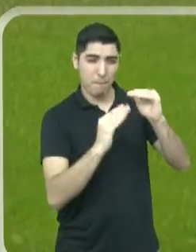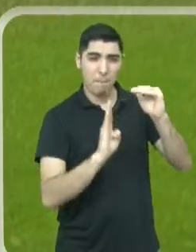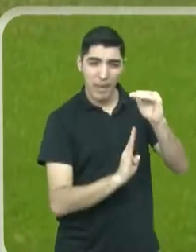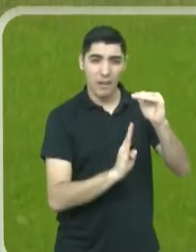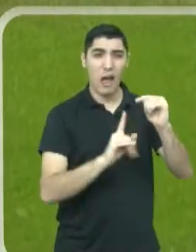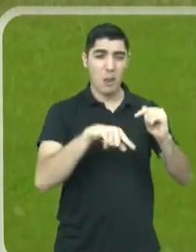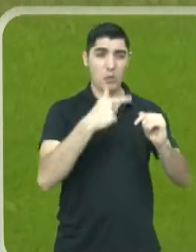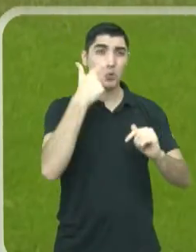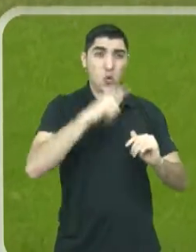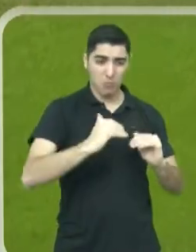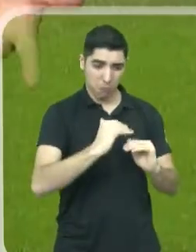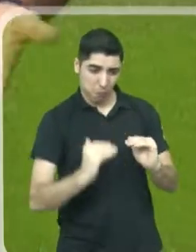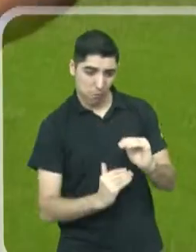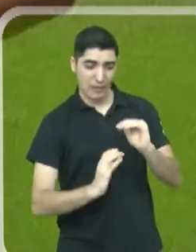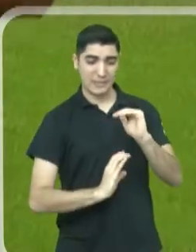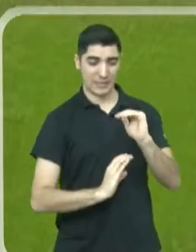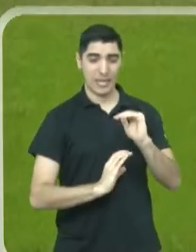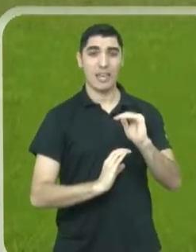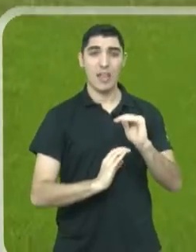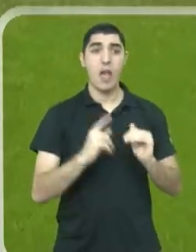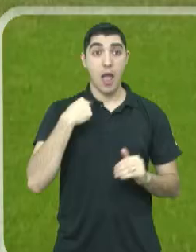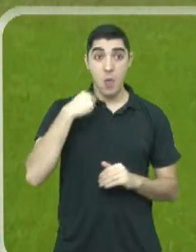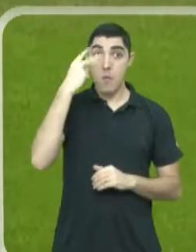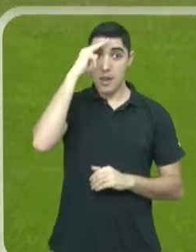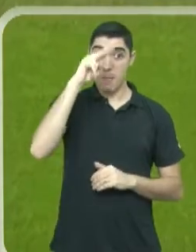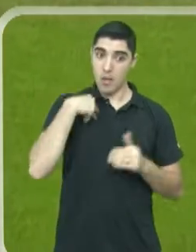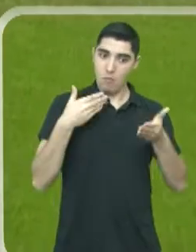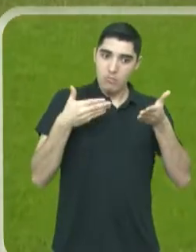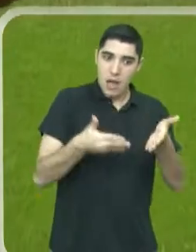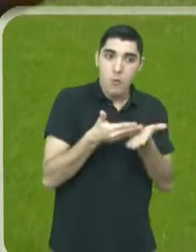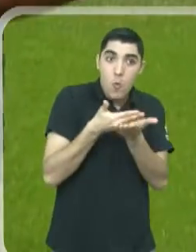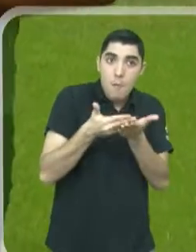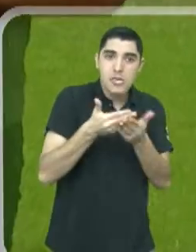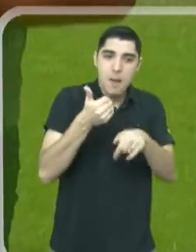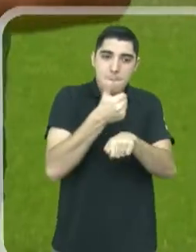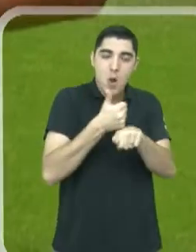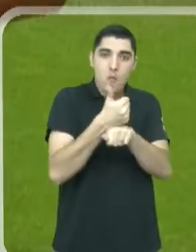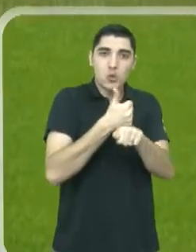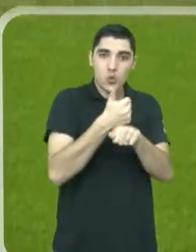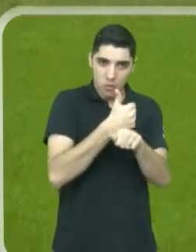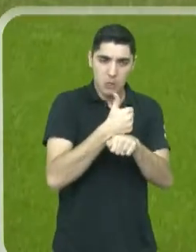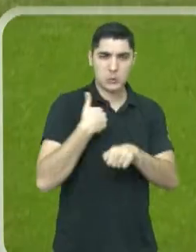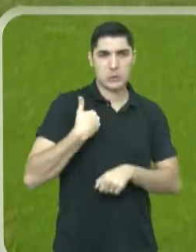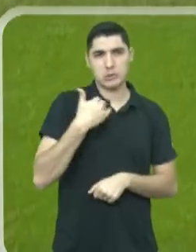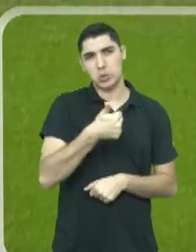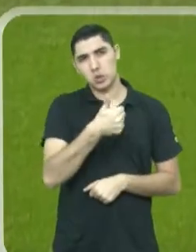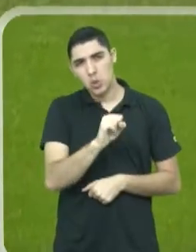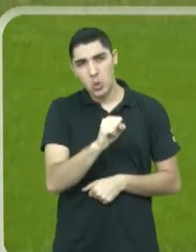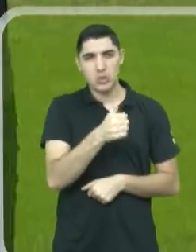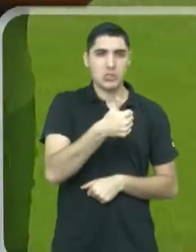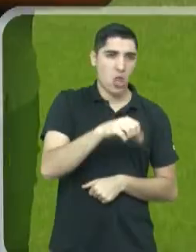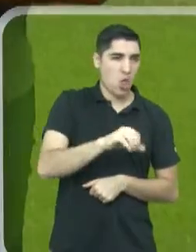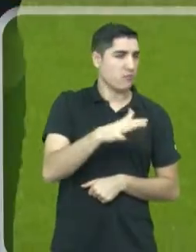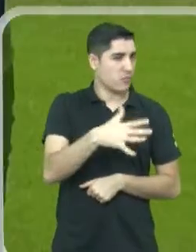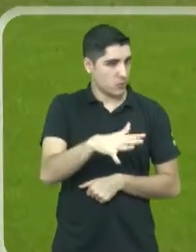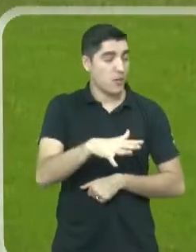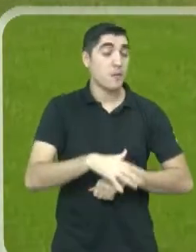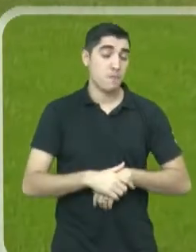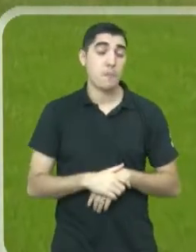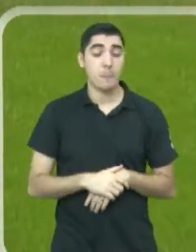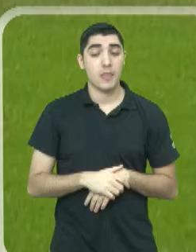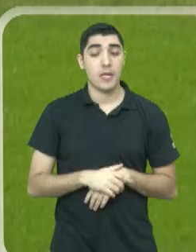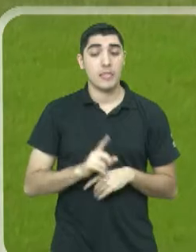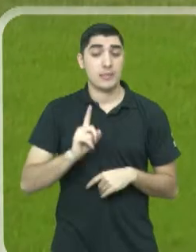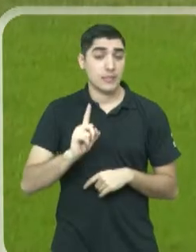C. E nessa transição eu estava lá já subindo para o profissional, com 18 para 19 anos. Né? E aí